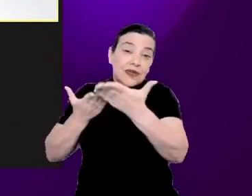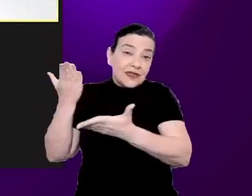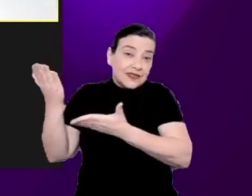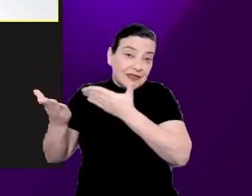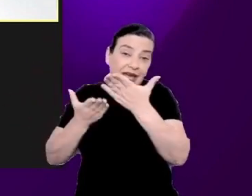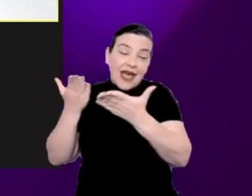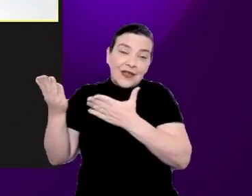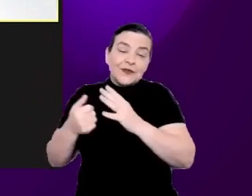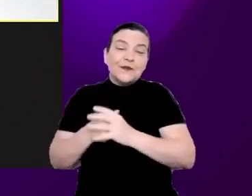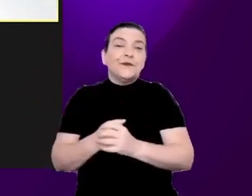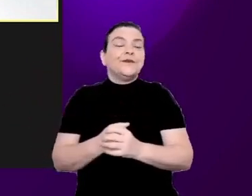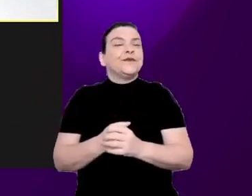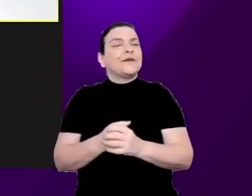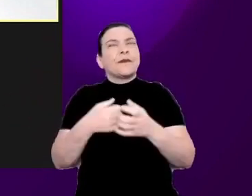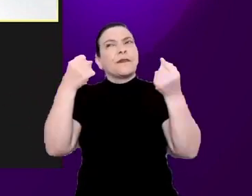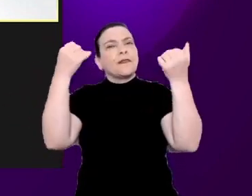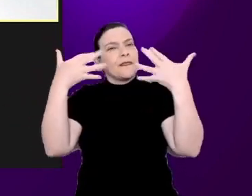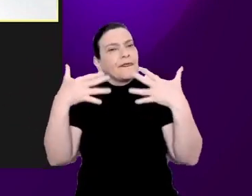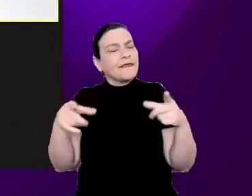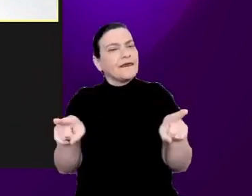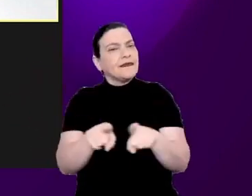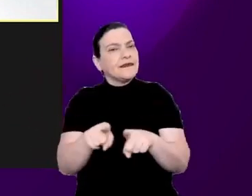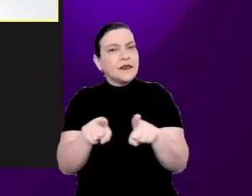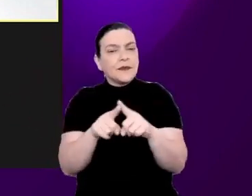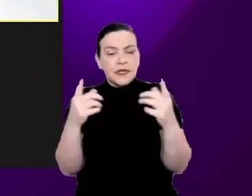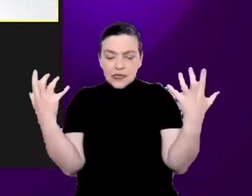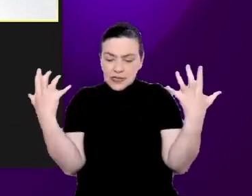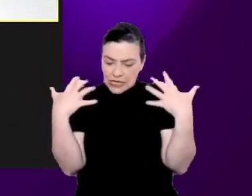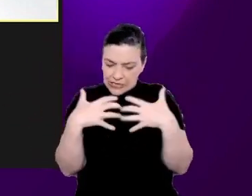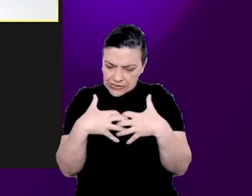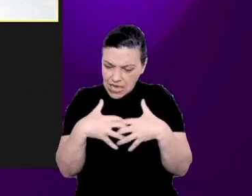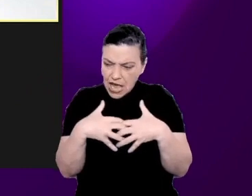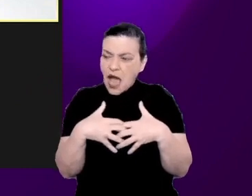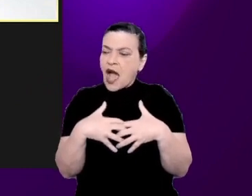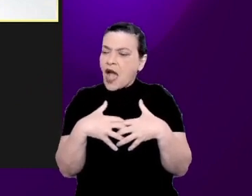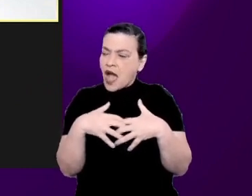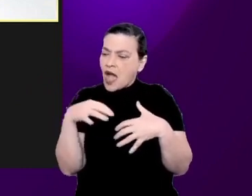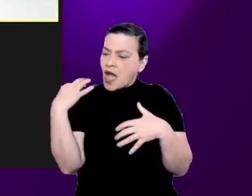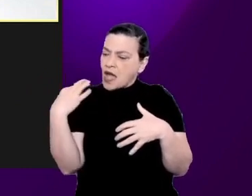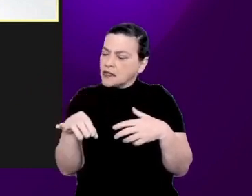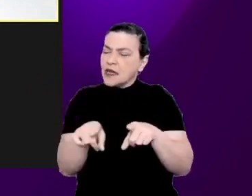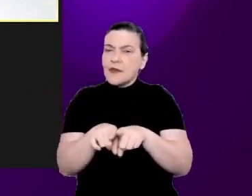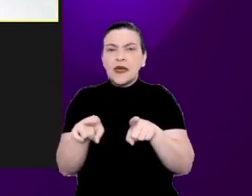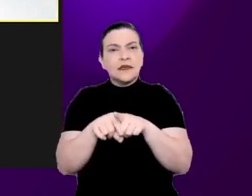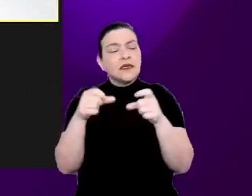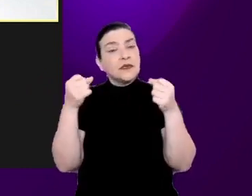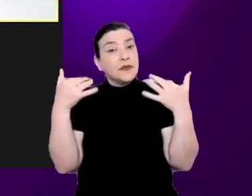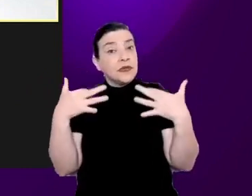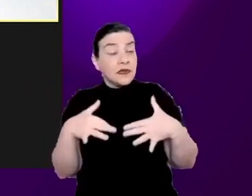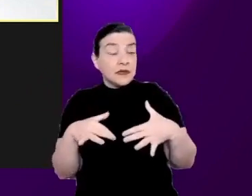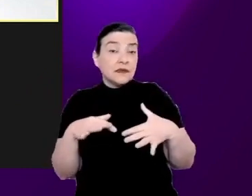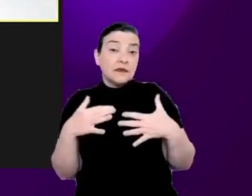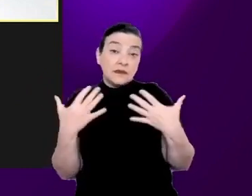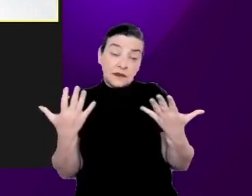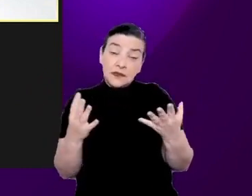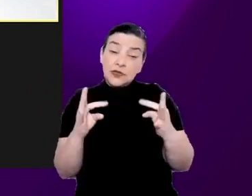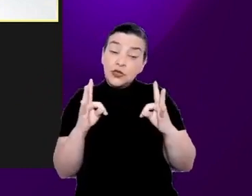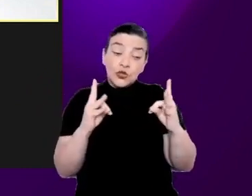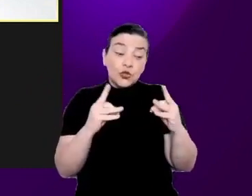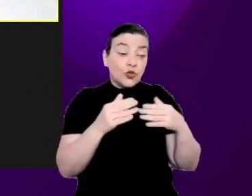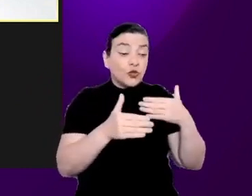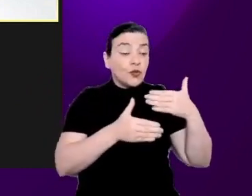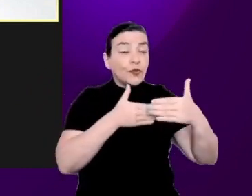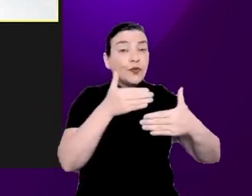E, obviamente, quando a gente fala em integração, né, a gente está também falando aí dos mecanismos para que a gente